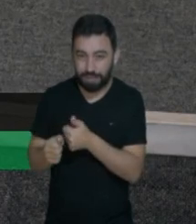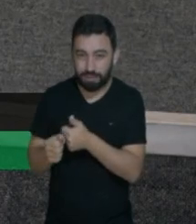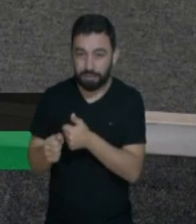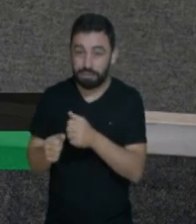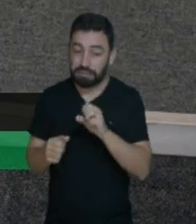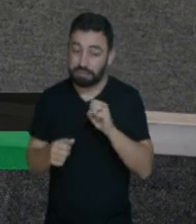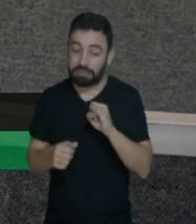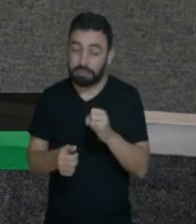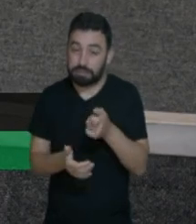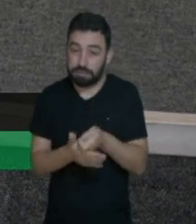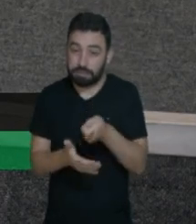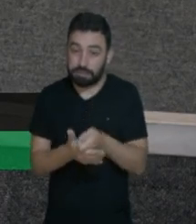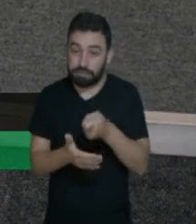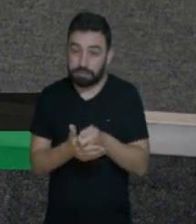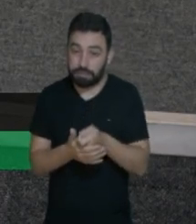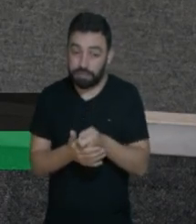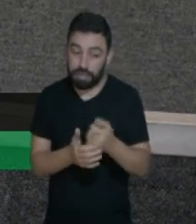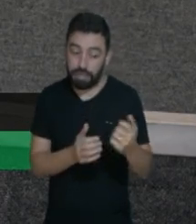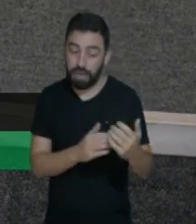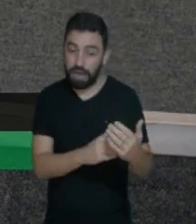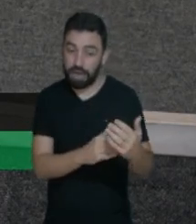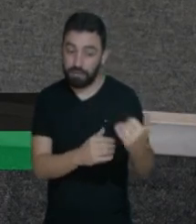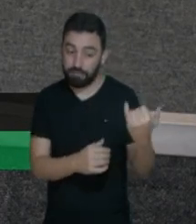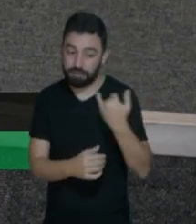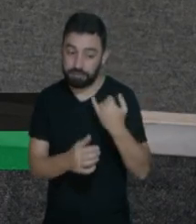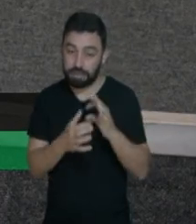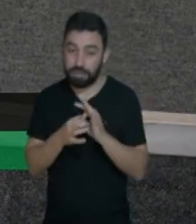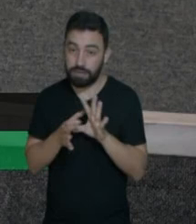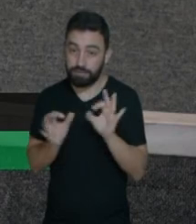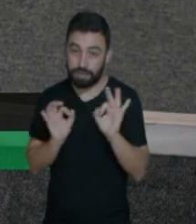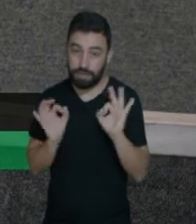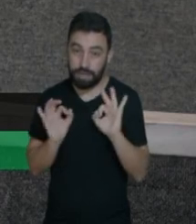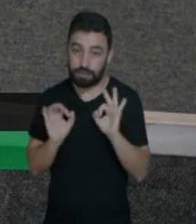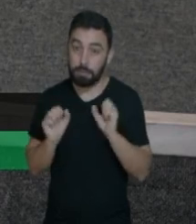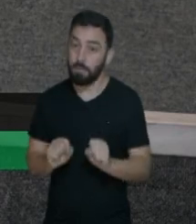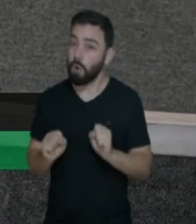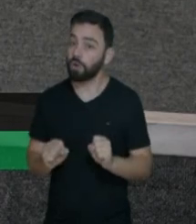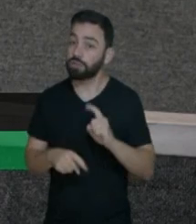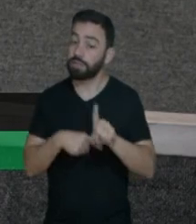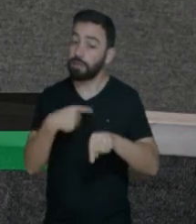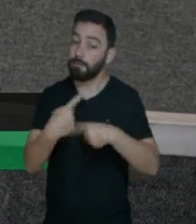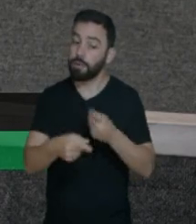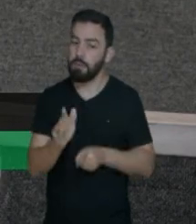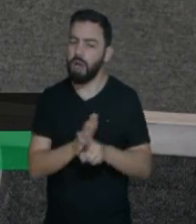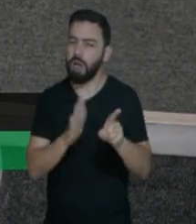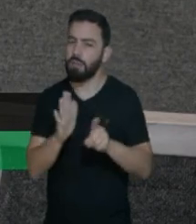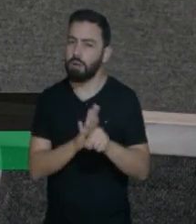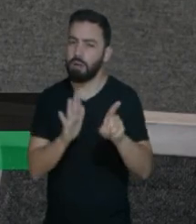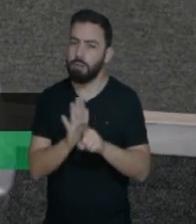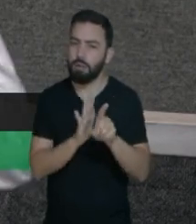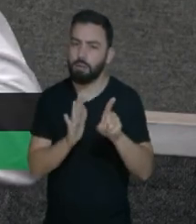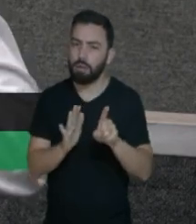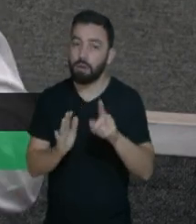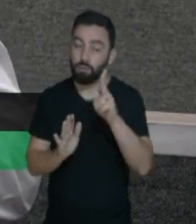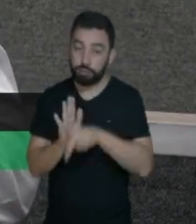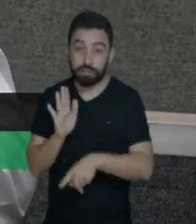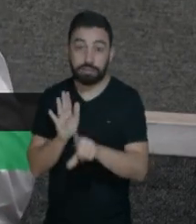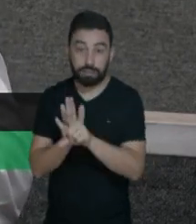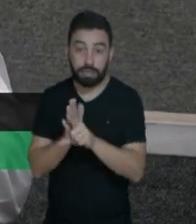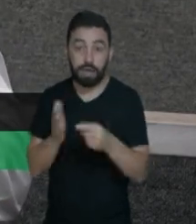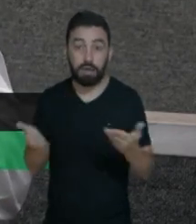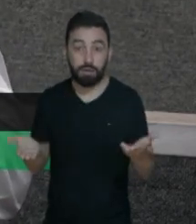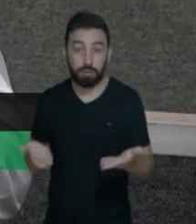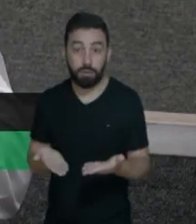Rigor sem uma prévia autorização legal Alguém poderia ser questionado depois e o projeto de lei que hoje é lei estadual que